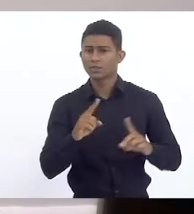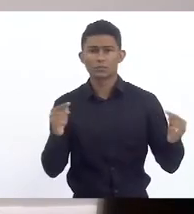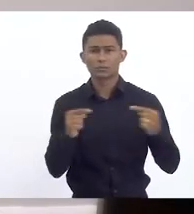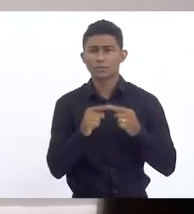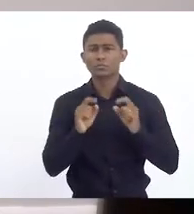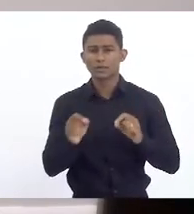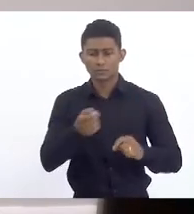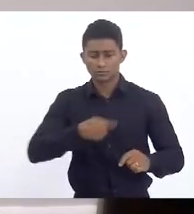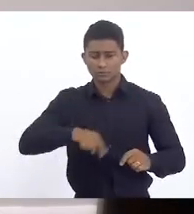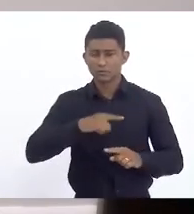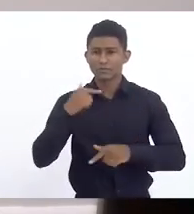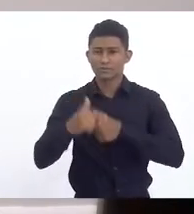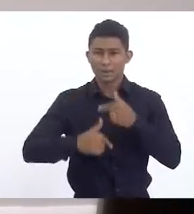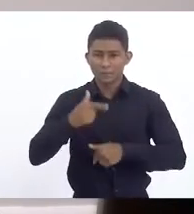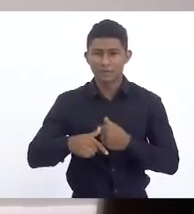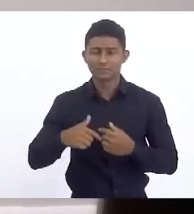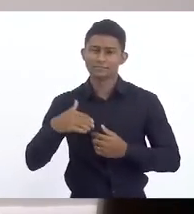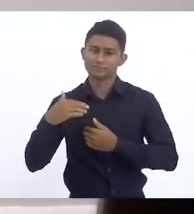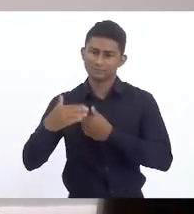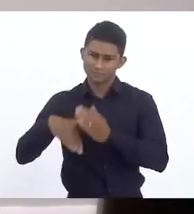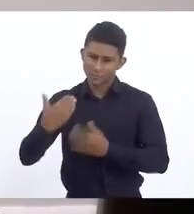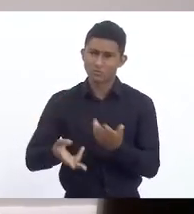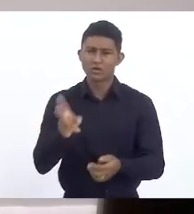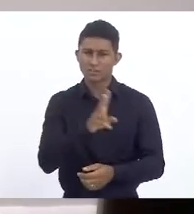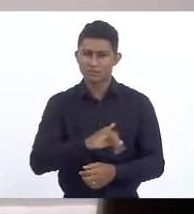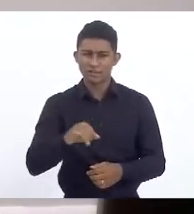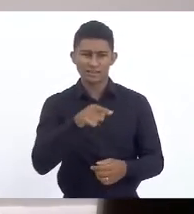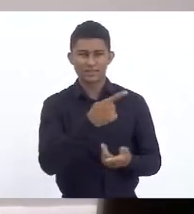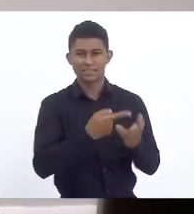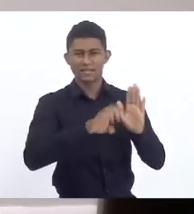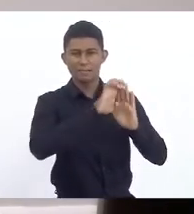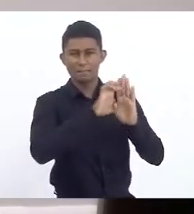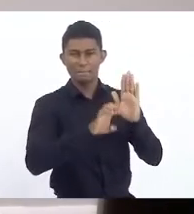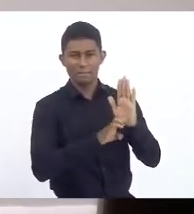gente depois vai trabalhar em cima das emendas.